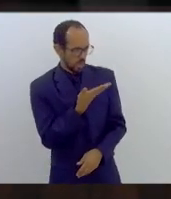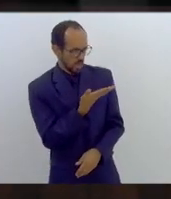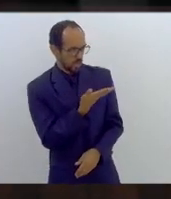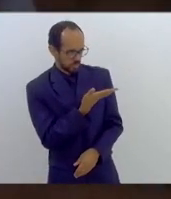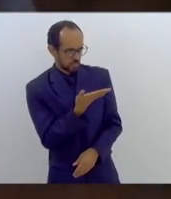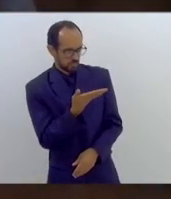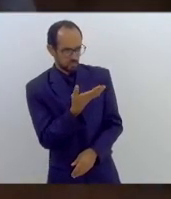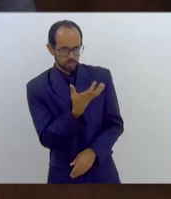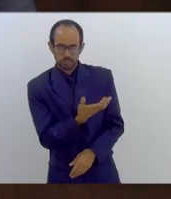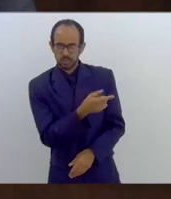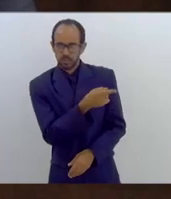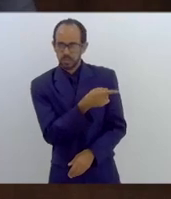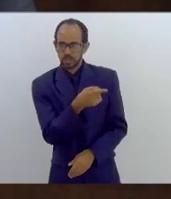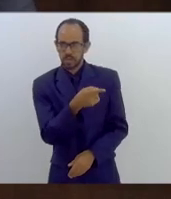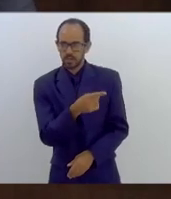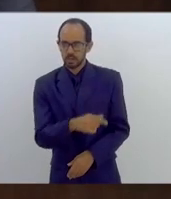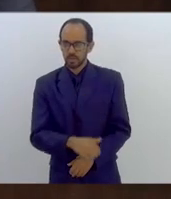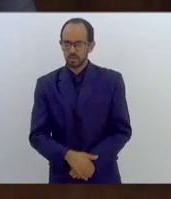Fazer uma saudação, Rodrigo?